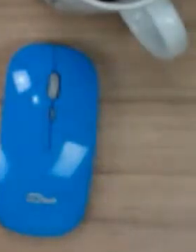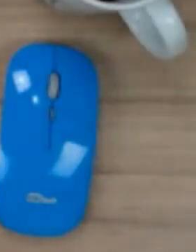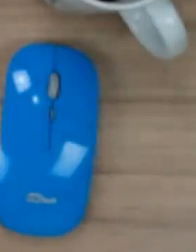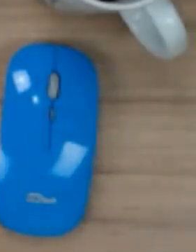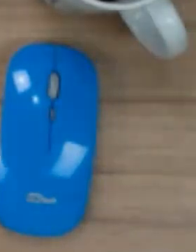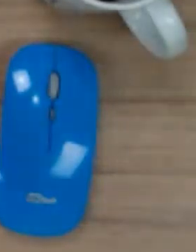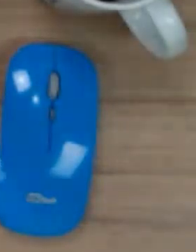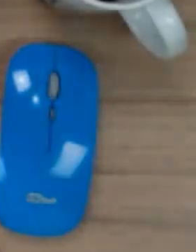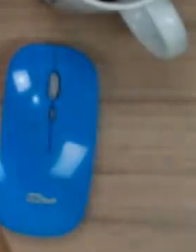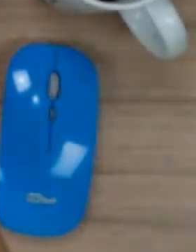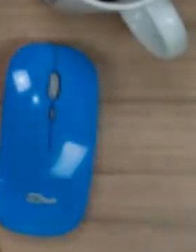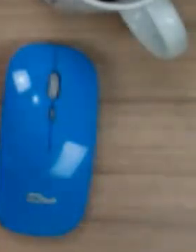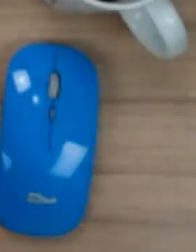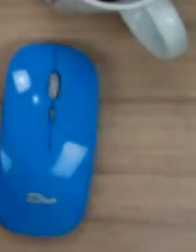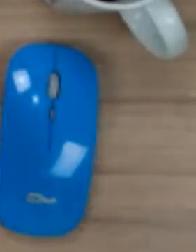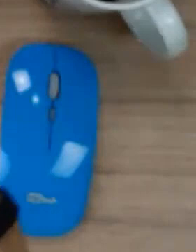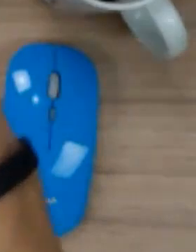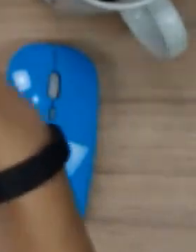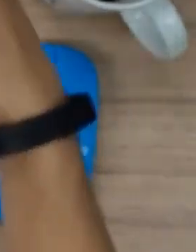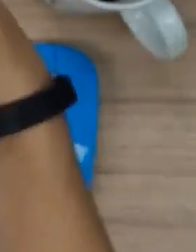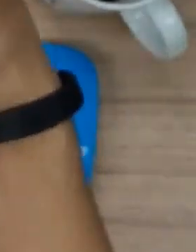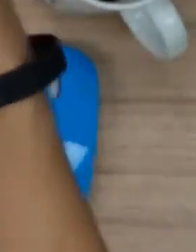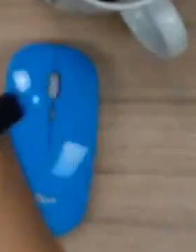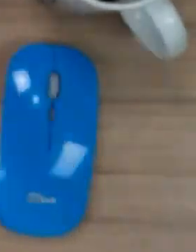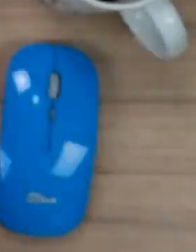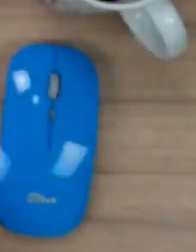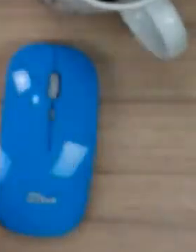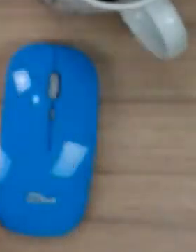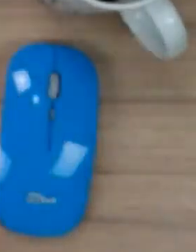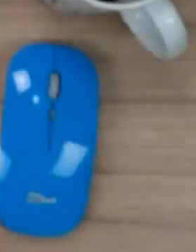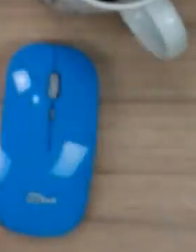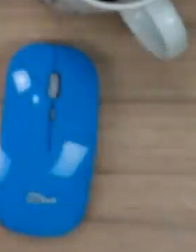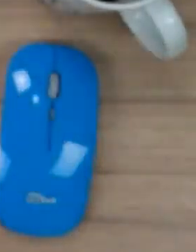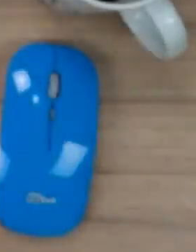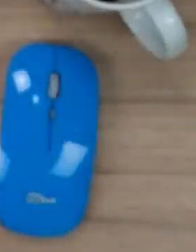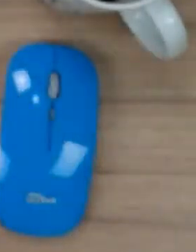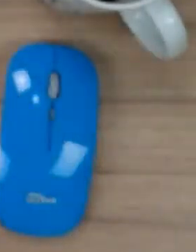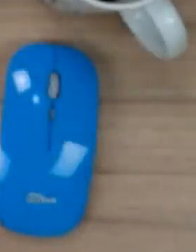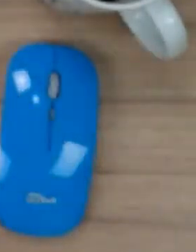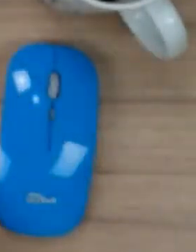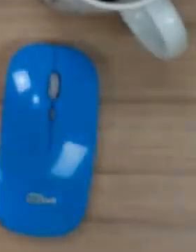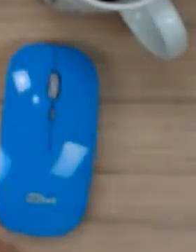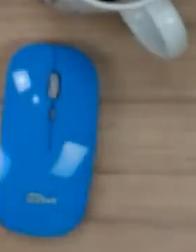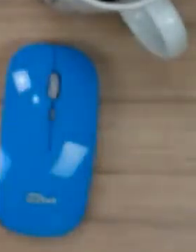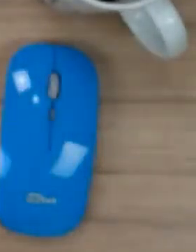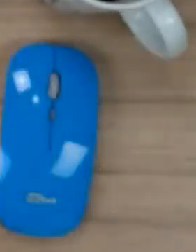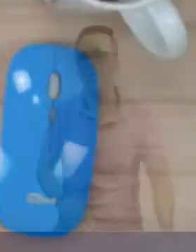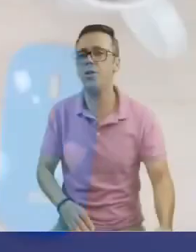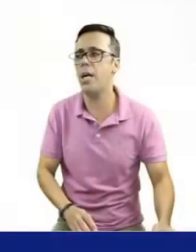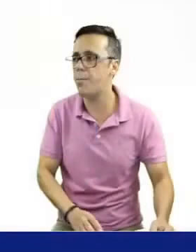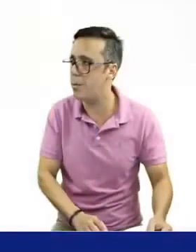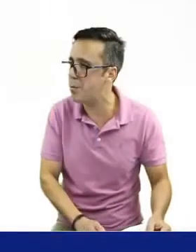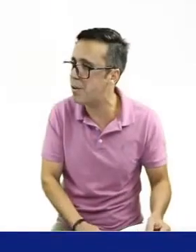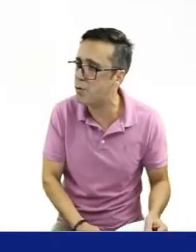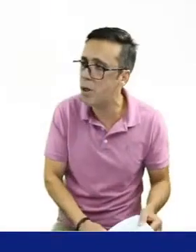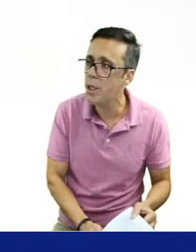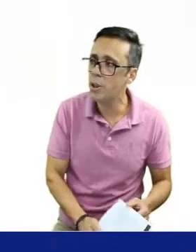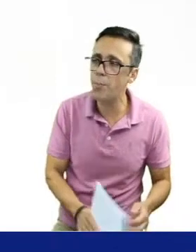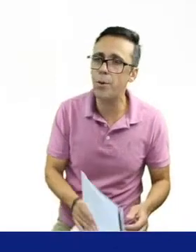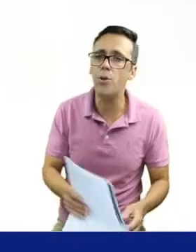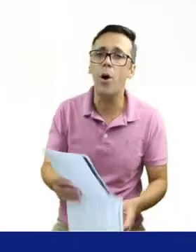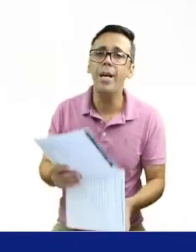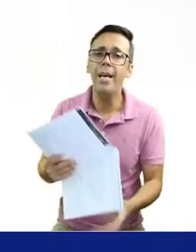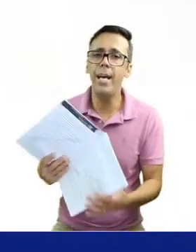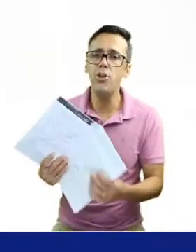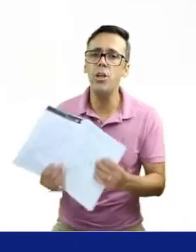e que vai fechar este concurso de Belo Horizonte os outros que viram que eu vou falar um pouquinho mais para frente para você e você pode fechar para mim por